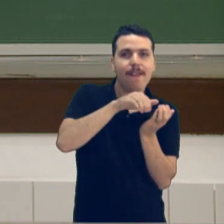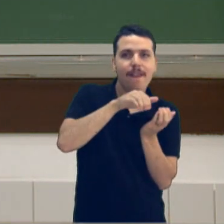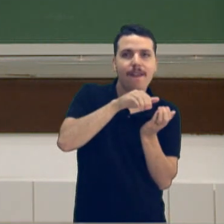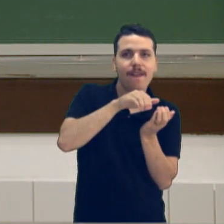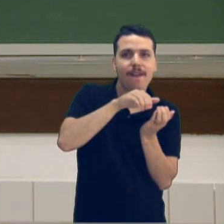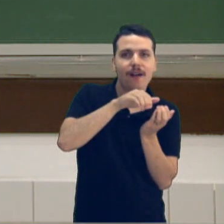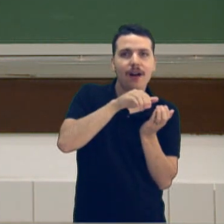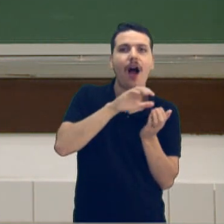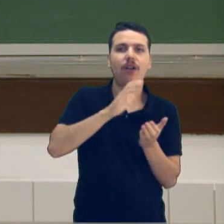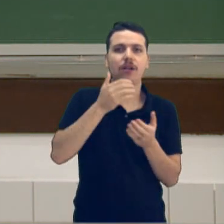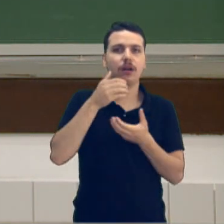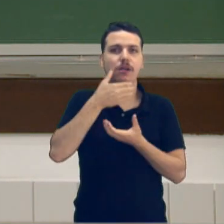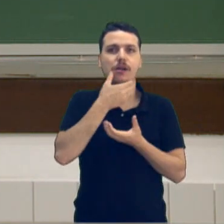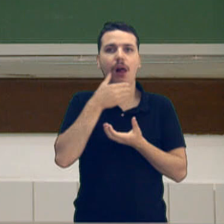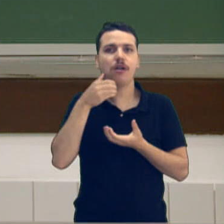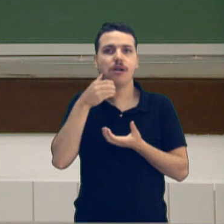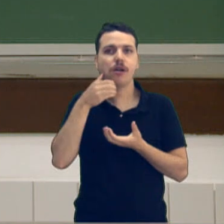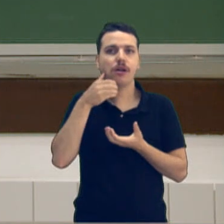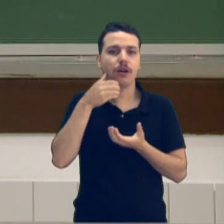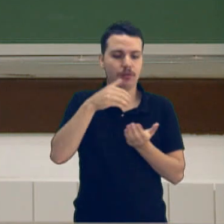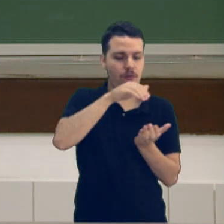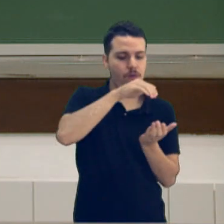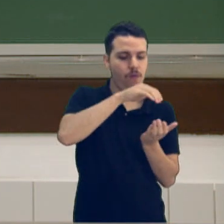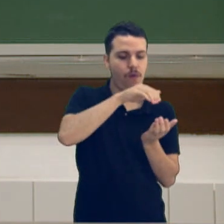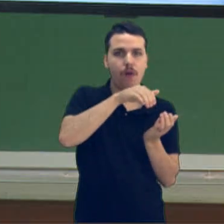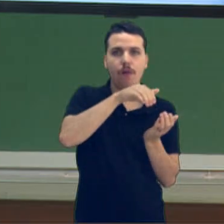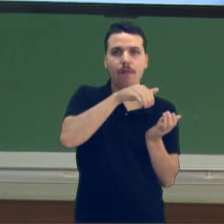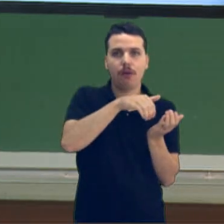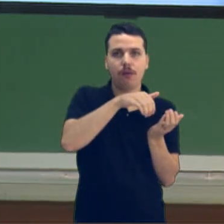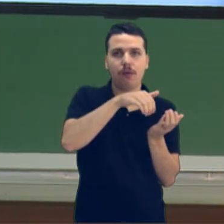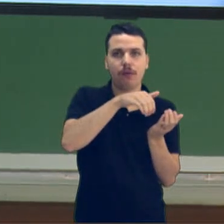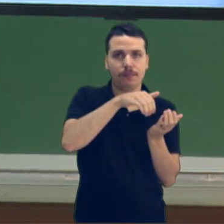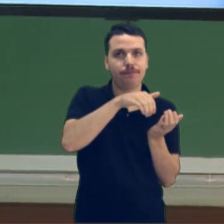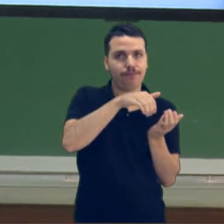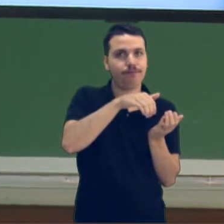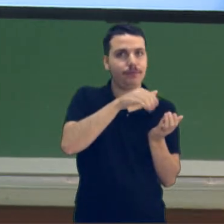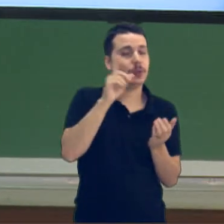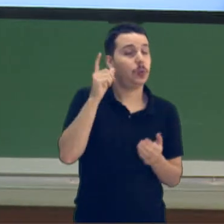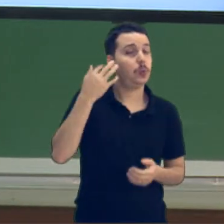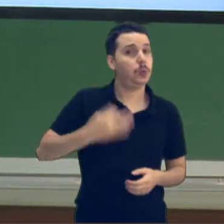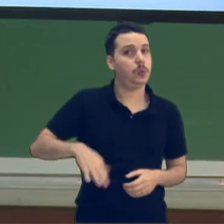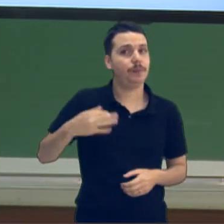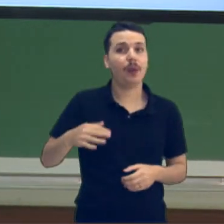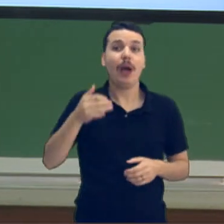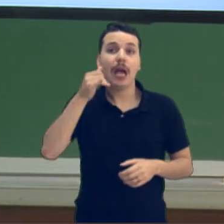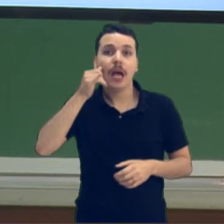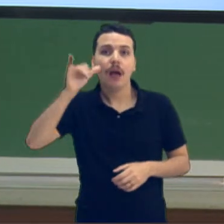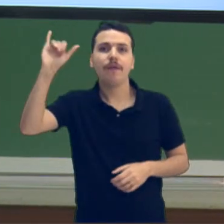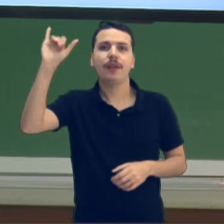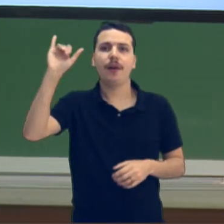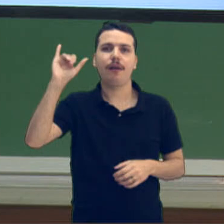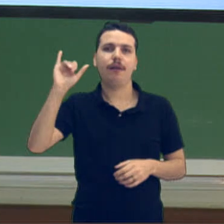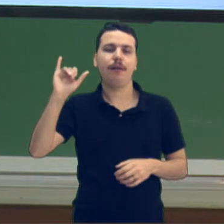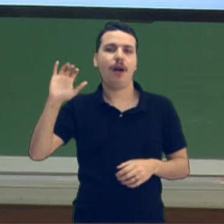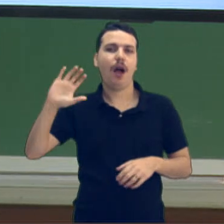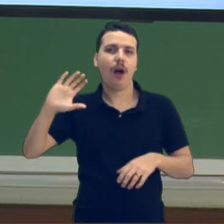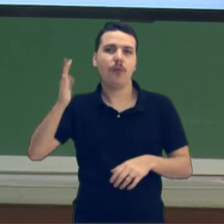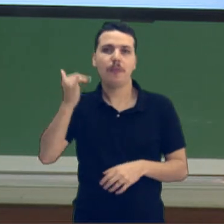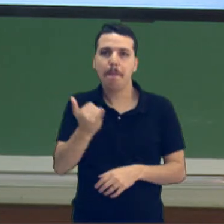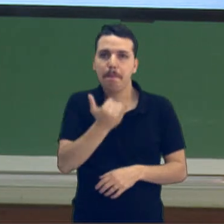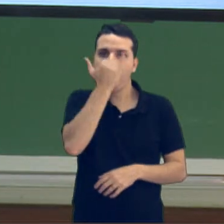ela saiu e voltou, né? Então, assim, para evitar que esses acidentes, essas lesões aconteçam,